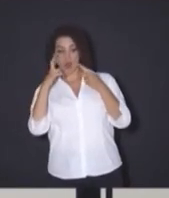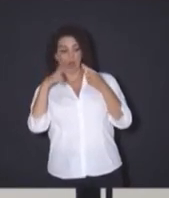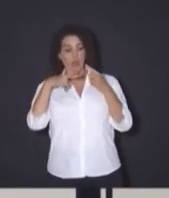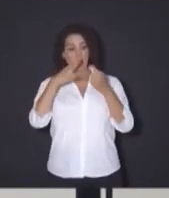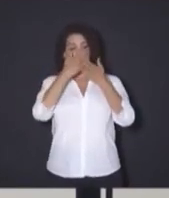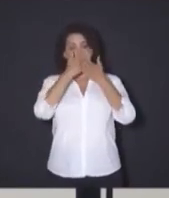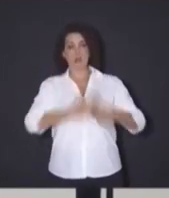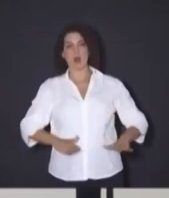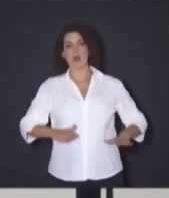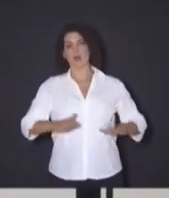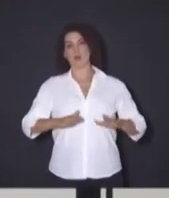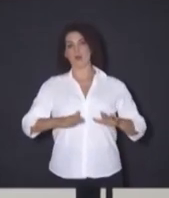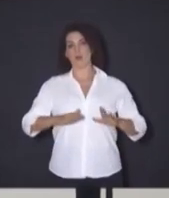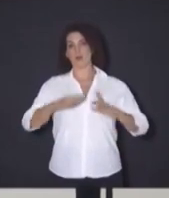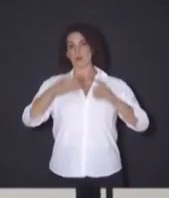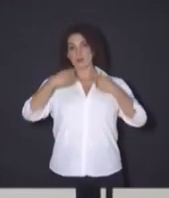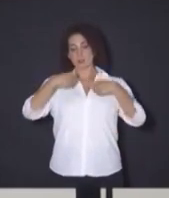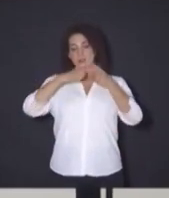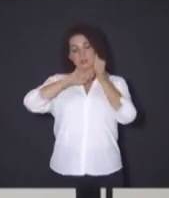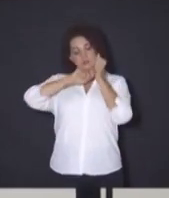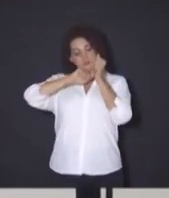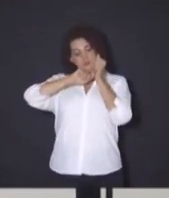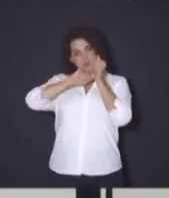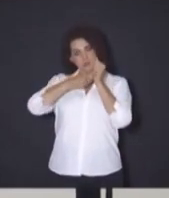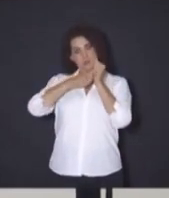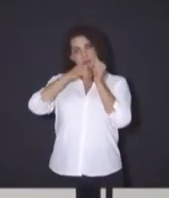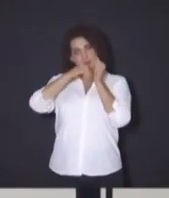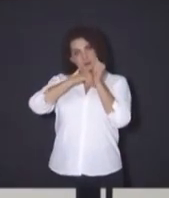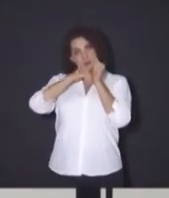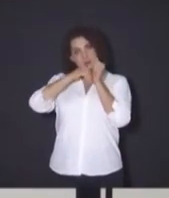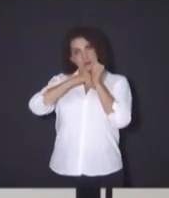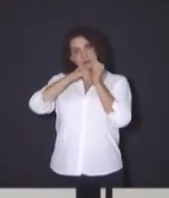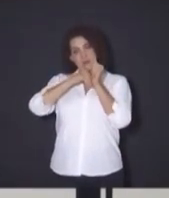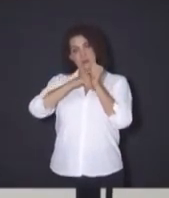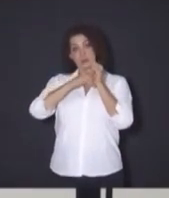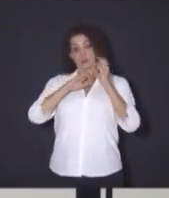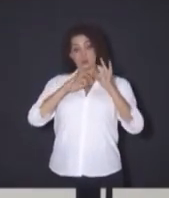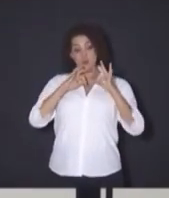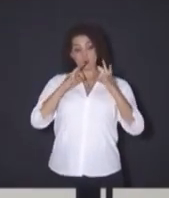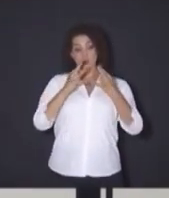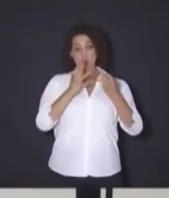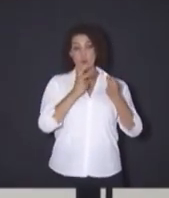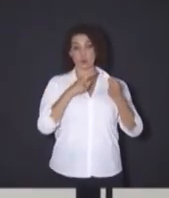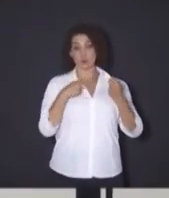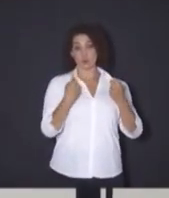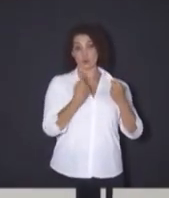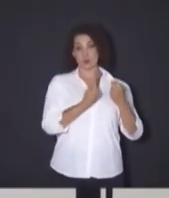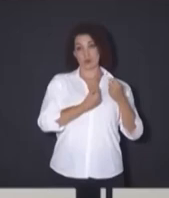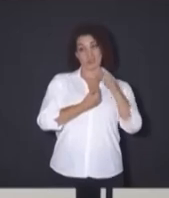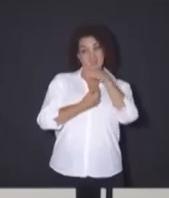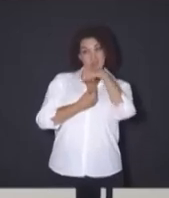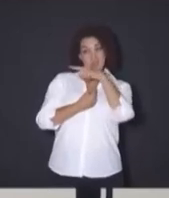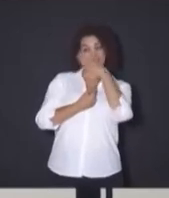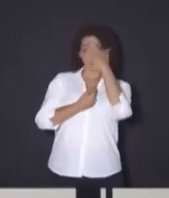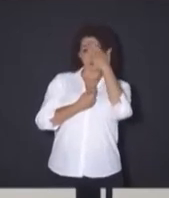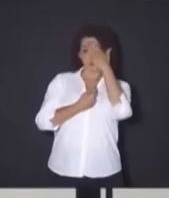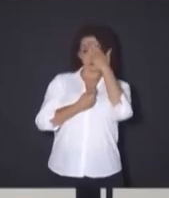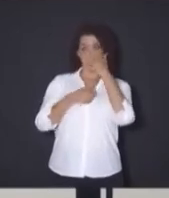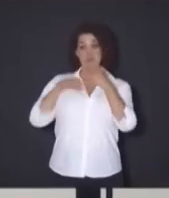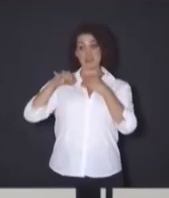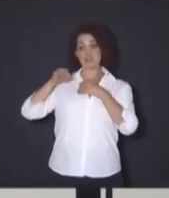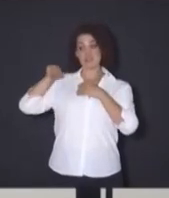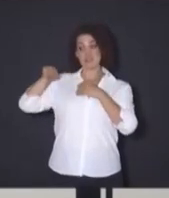Porque tudo nosso, e que eles sabem, né, quem é contra